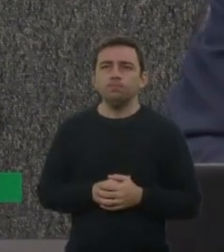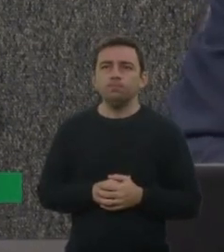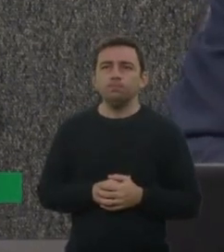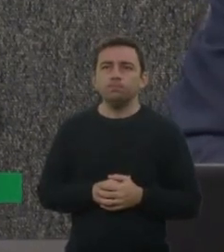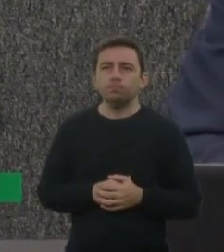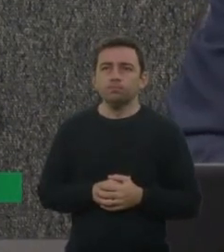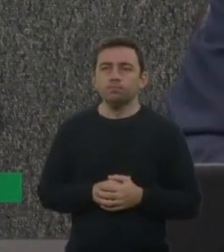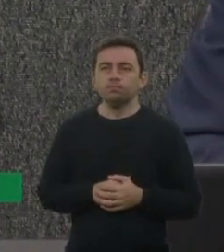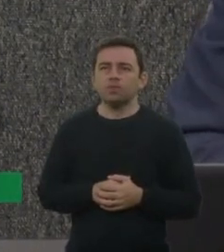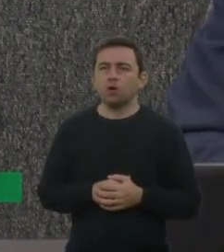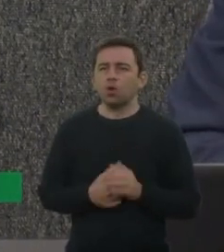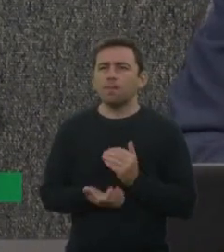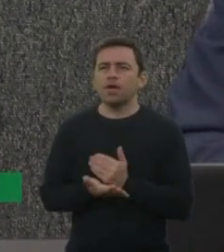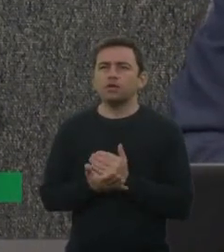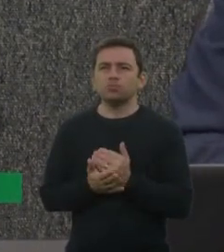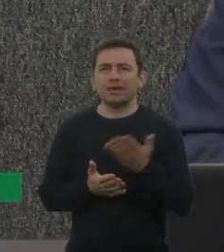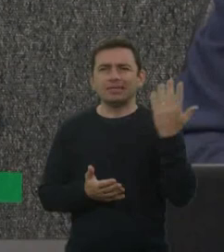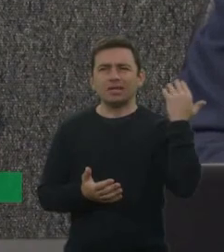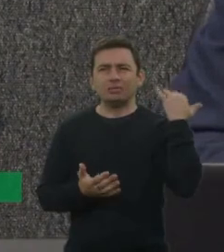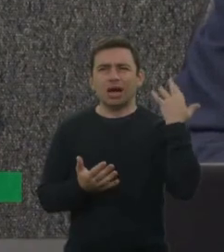de quando eu estava